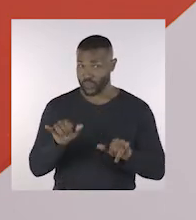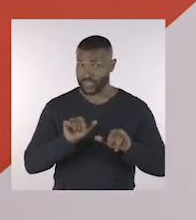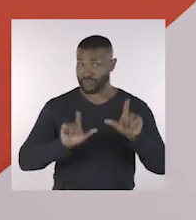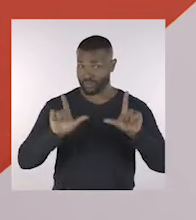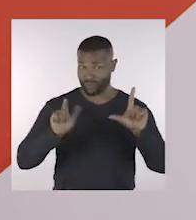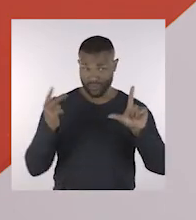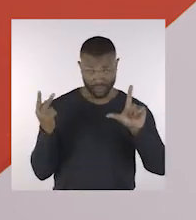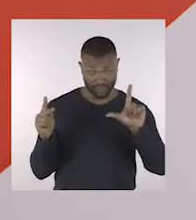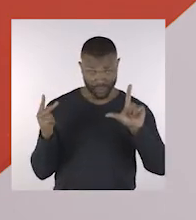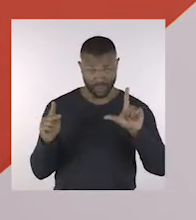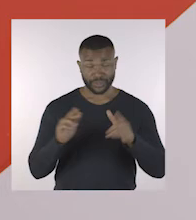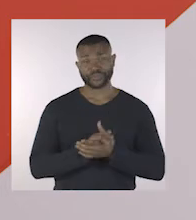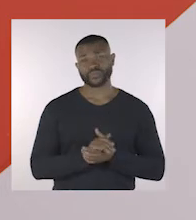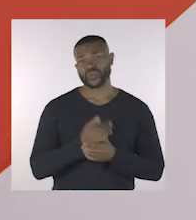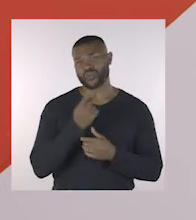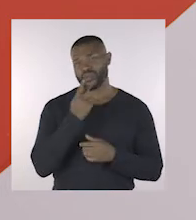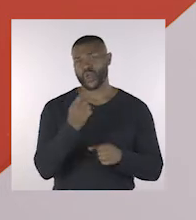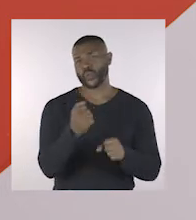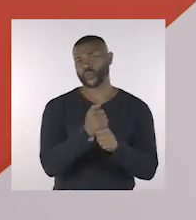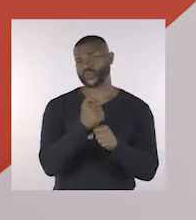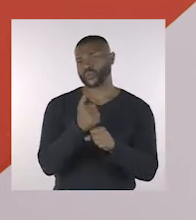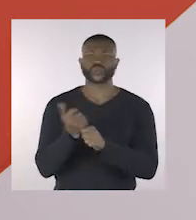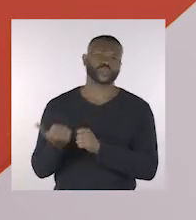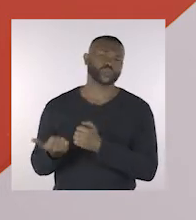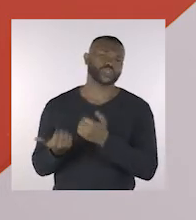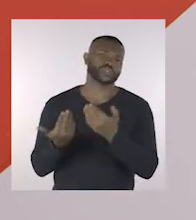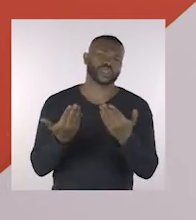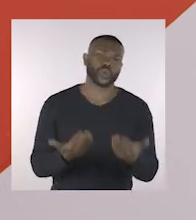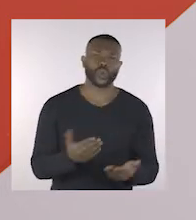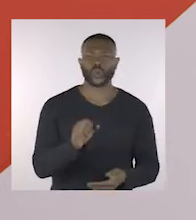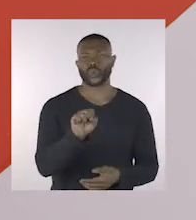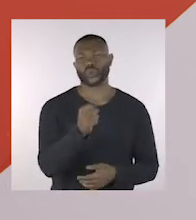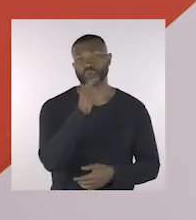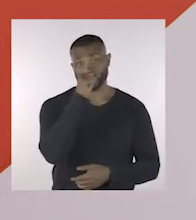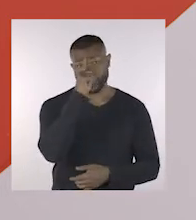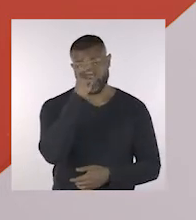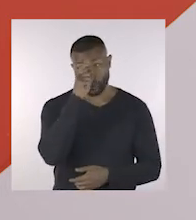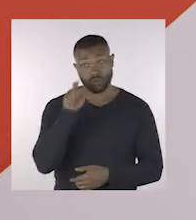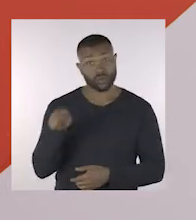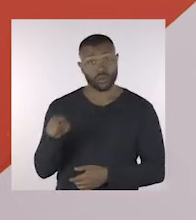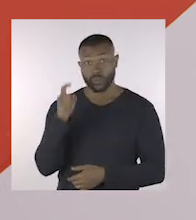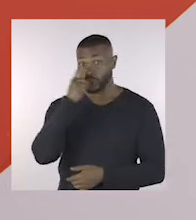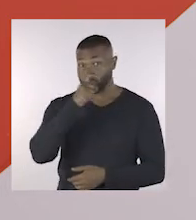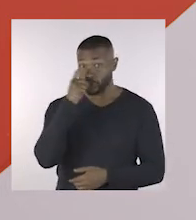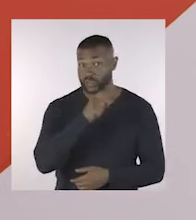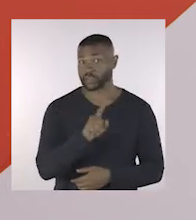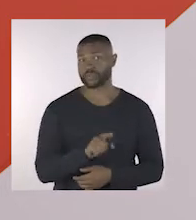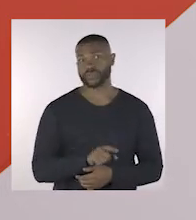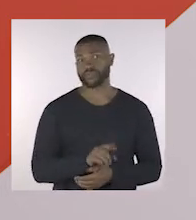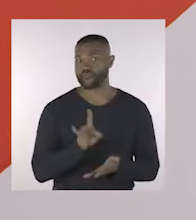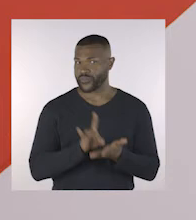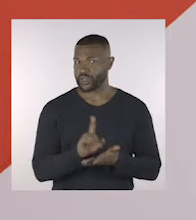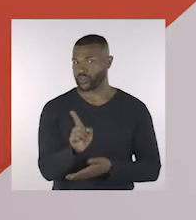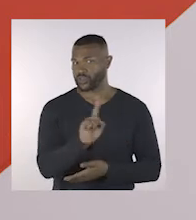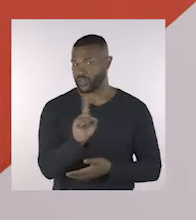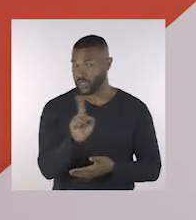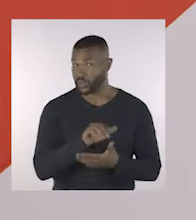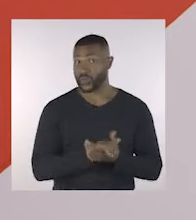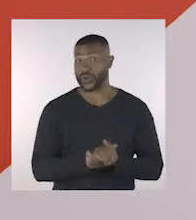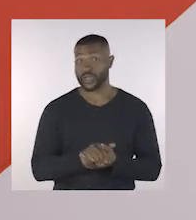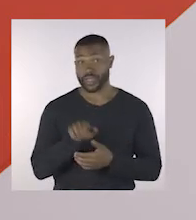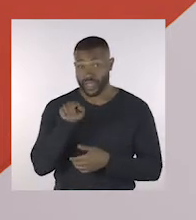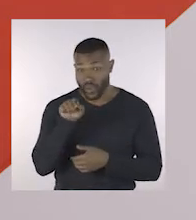mentido na sua propaganda eleitoral ele fala que construiu e entregou oito hospitais é mentira não é